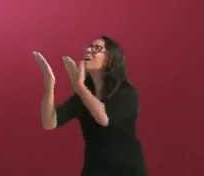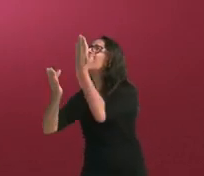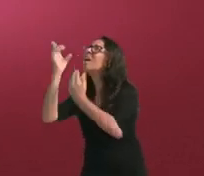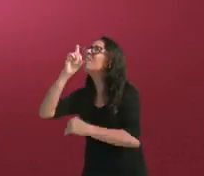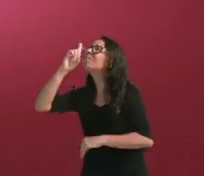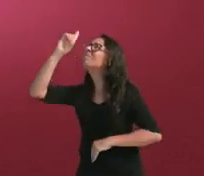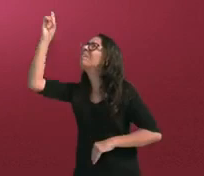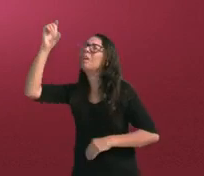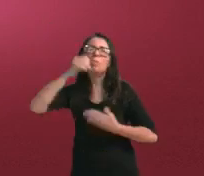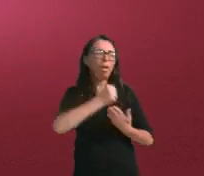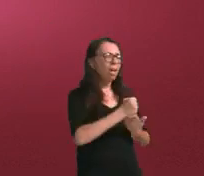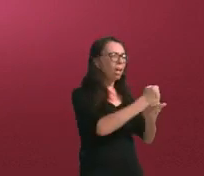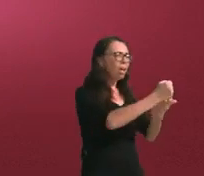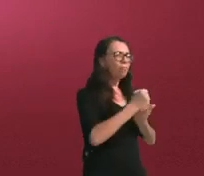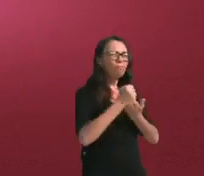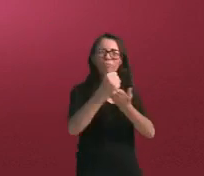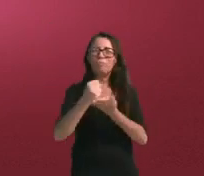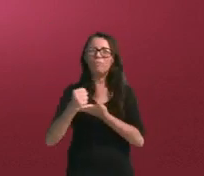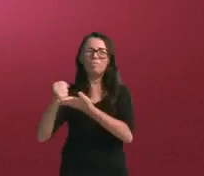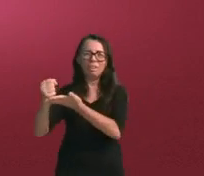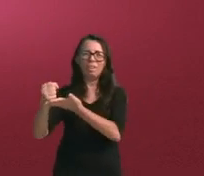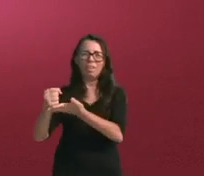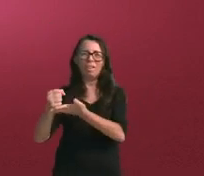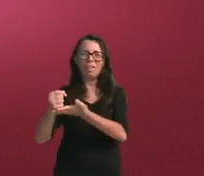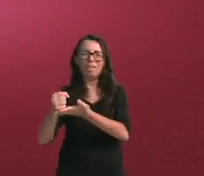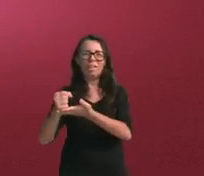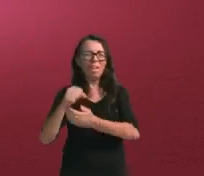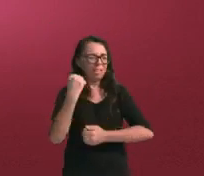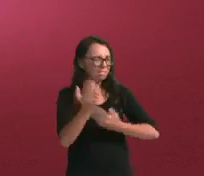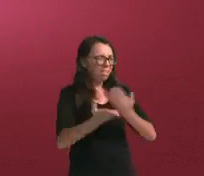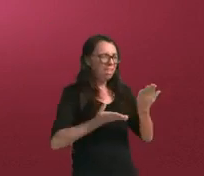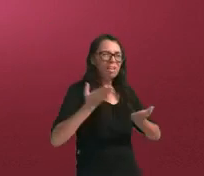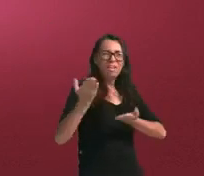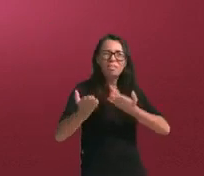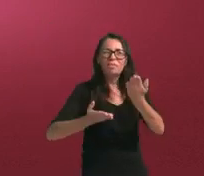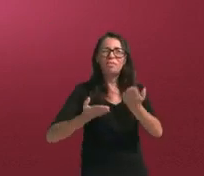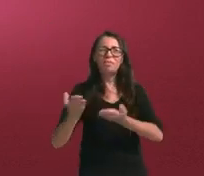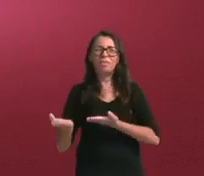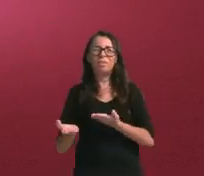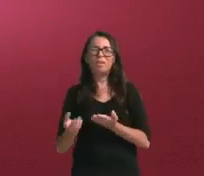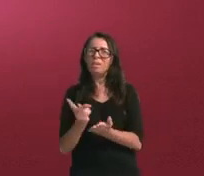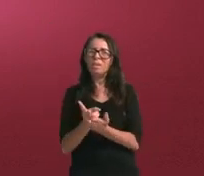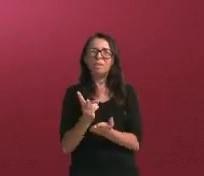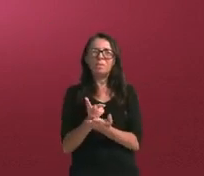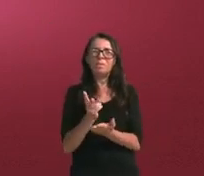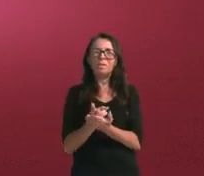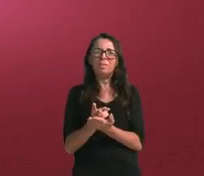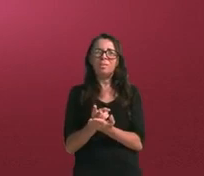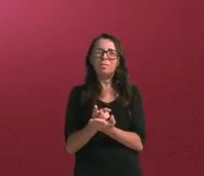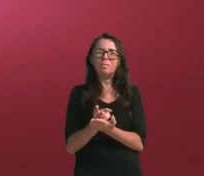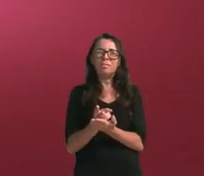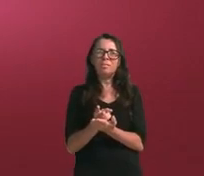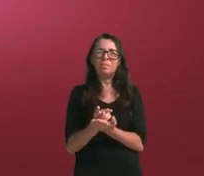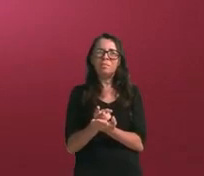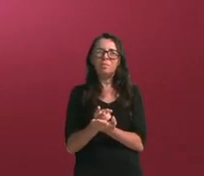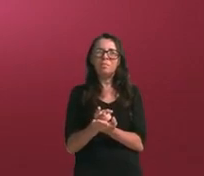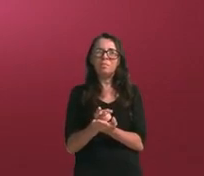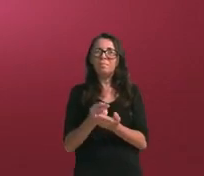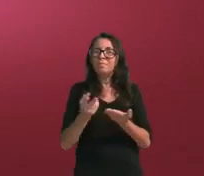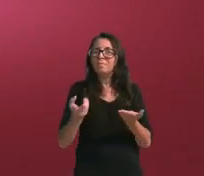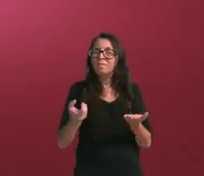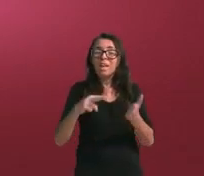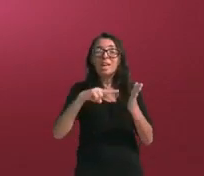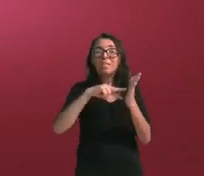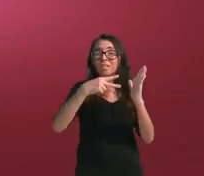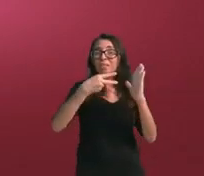Deus estava entre o Mar Vermelho, outra passagem, amados. Então o povo chegou um momento que Deus permitiu